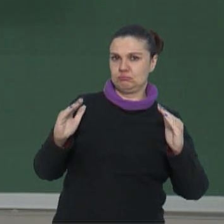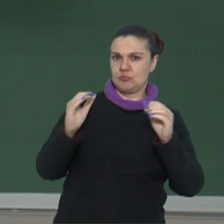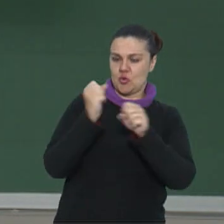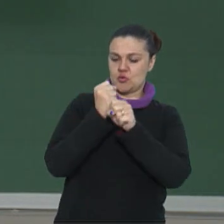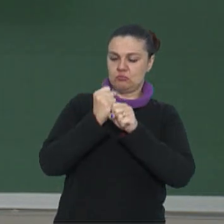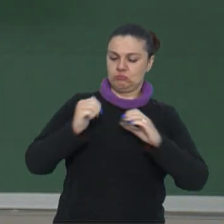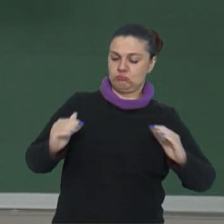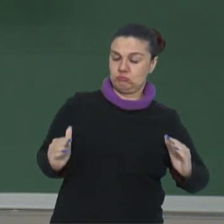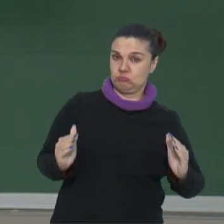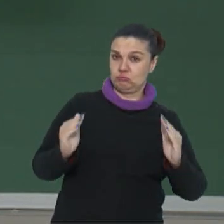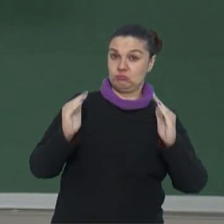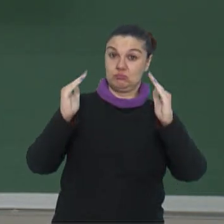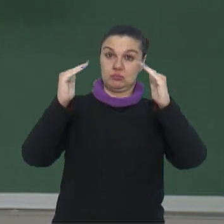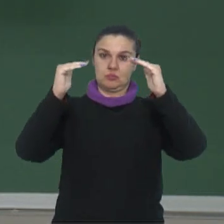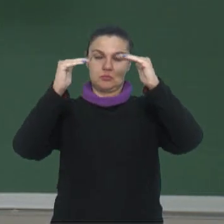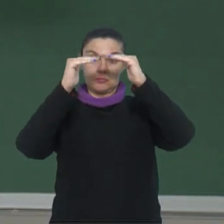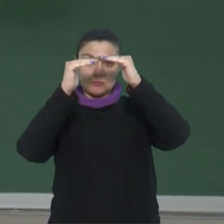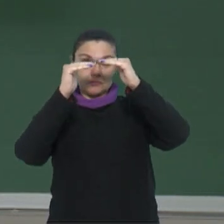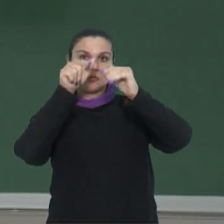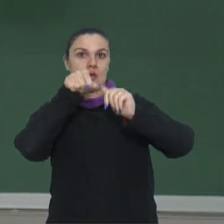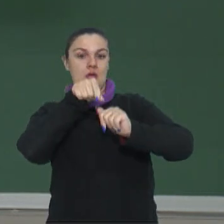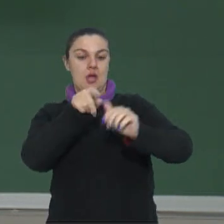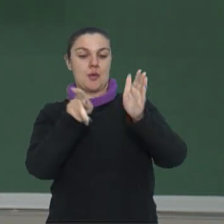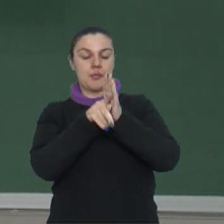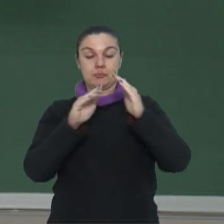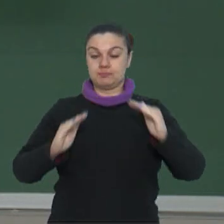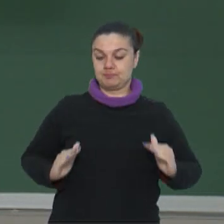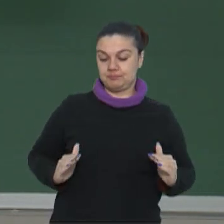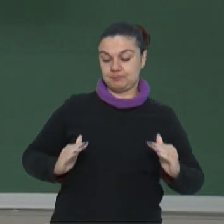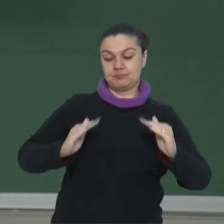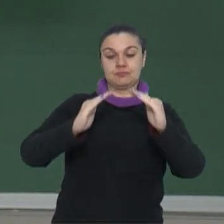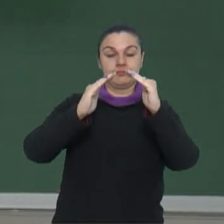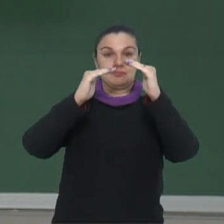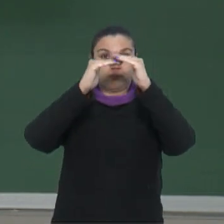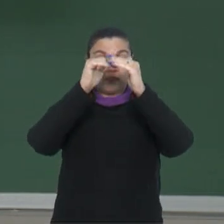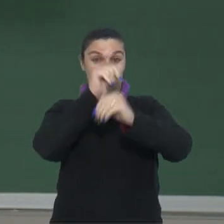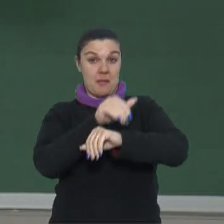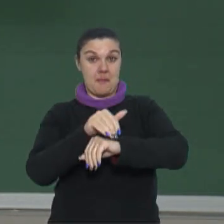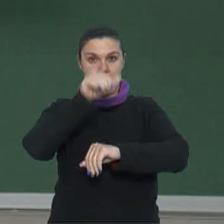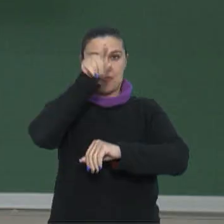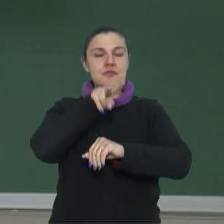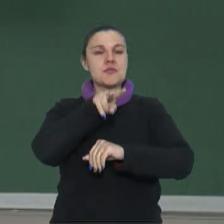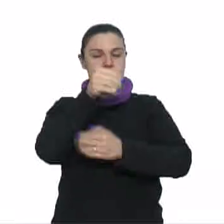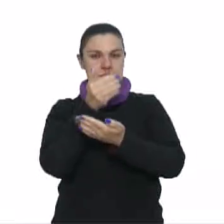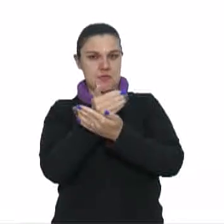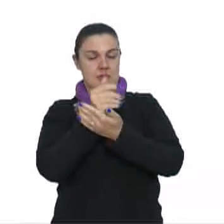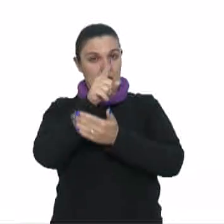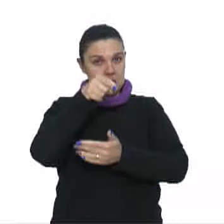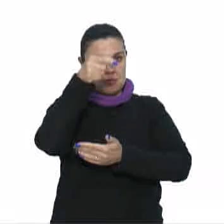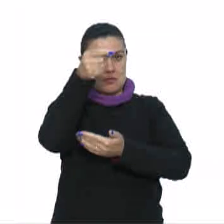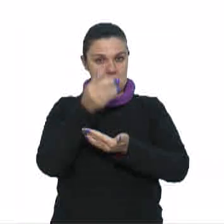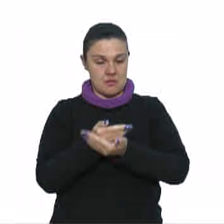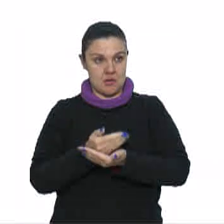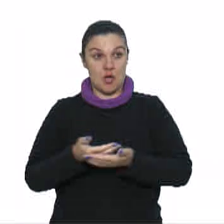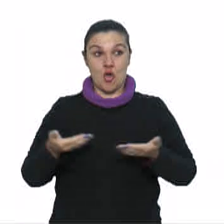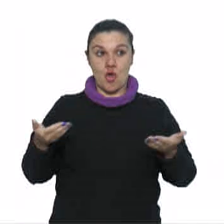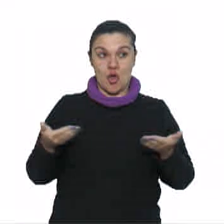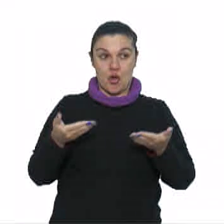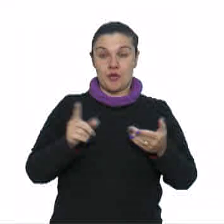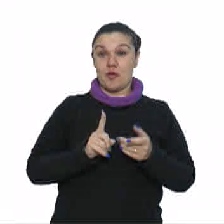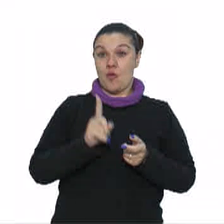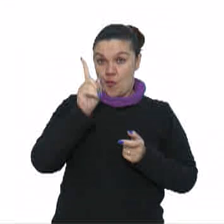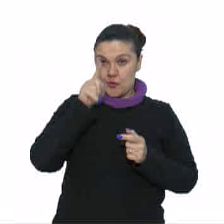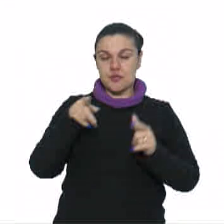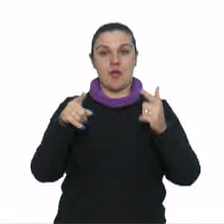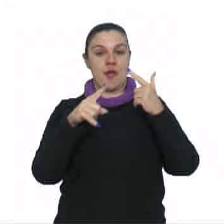uma super pirâmide, né? Era a pirâmide maior, como era chamada. Vocês vão estudar na próxima aula isso. Hoje está a Catedral